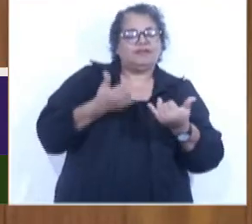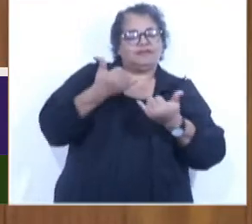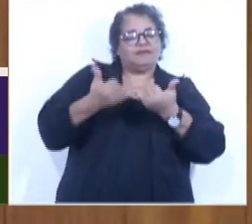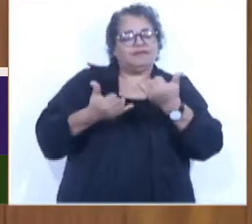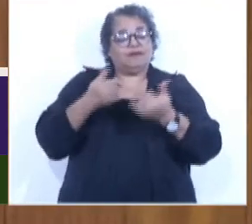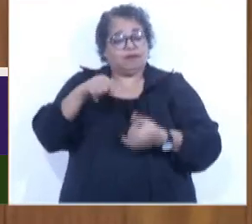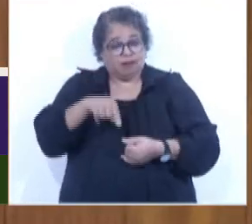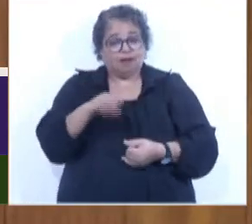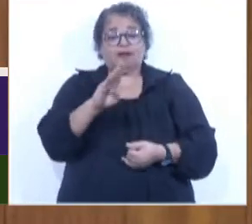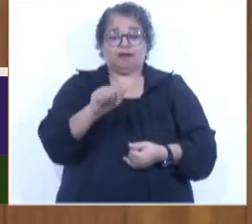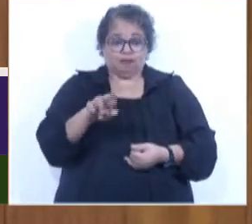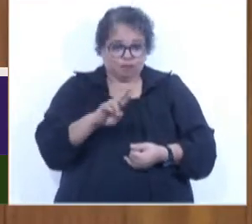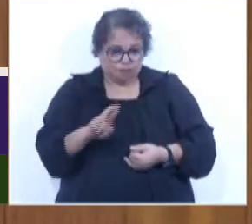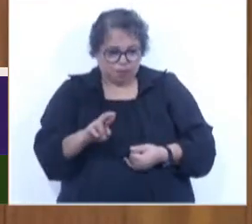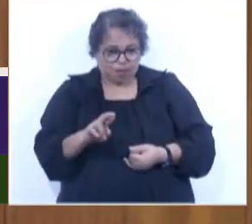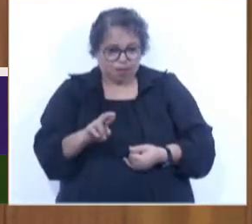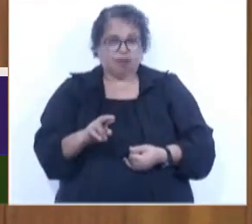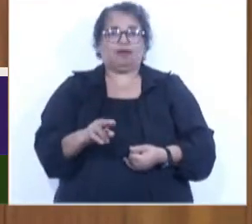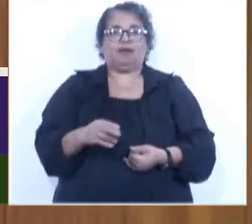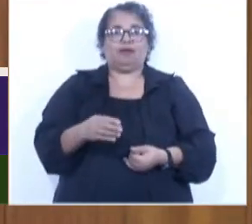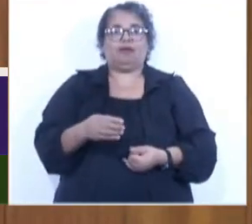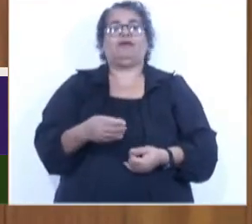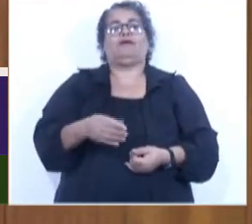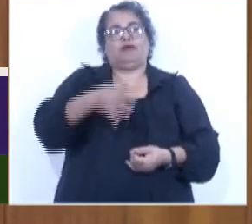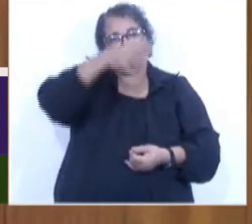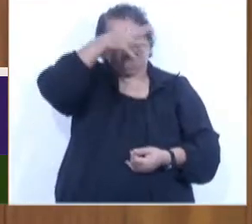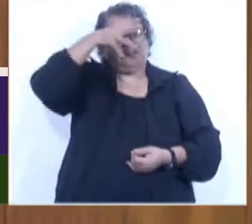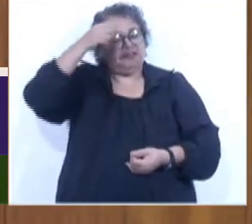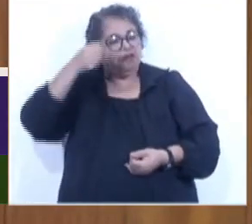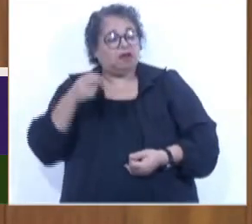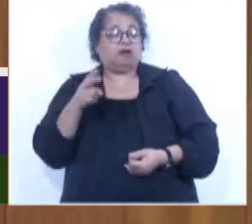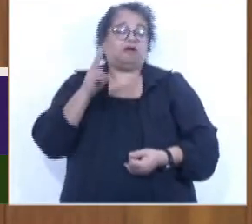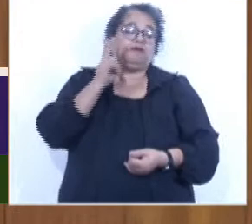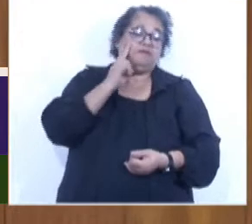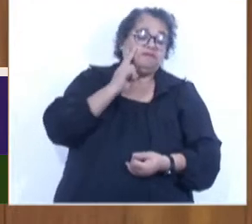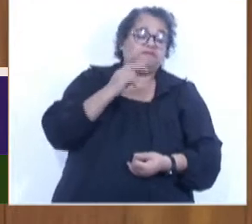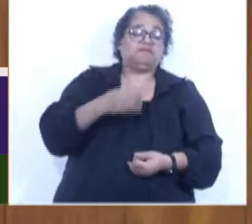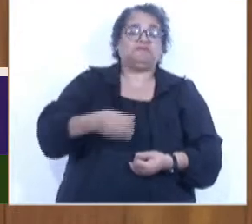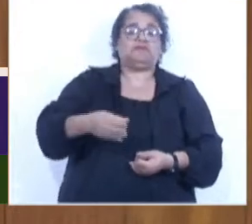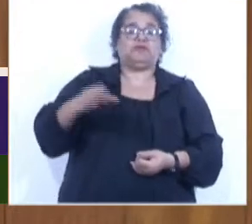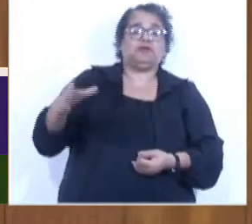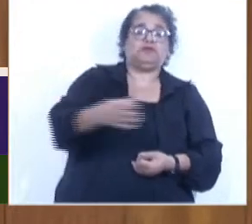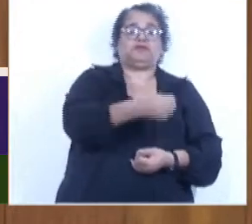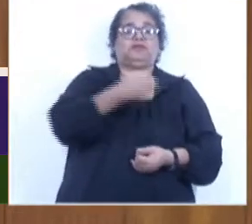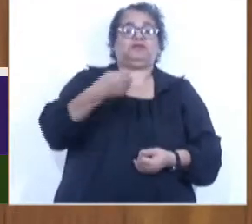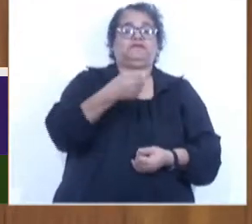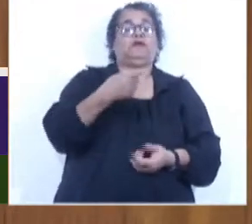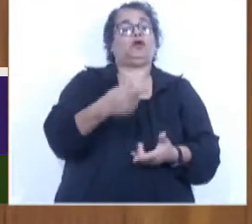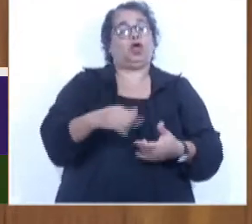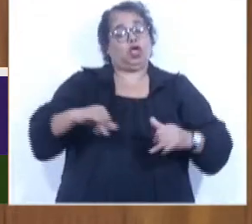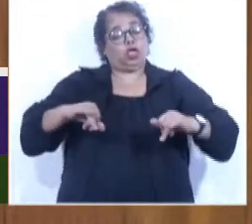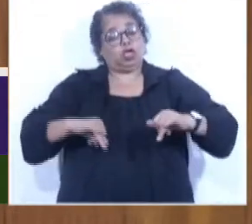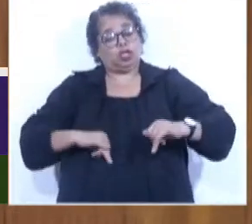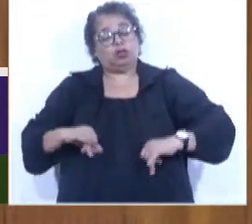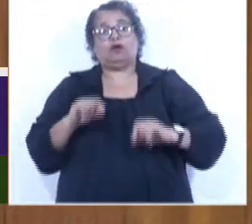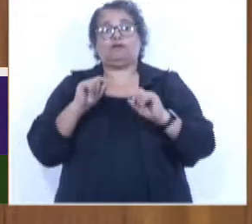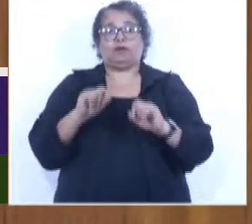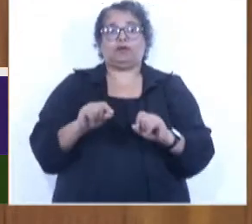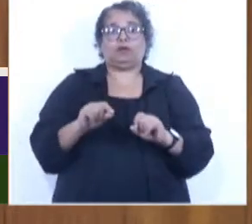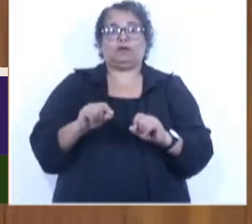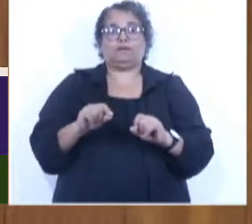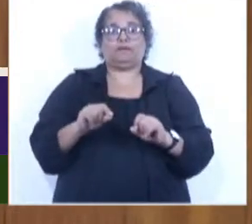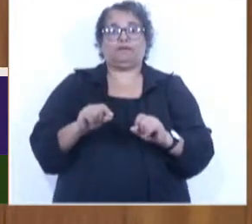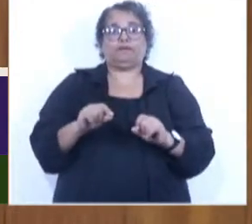bar né tomando ali o seu refrigerante sua cerveja se alimentando são vítimas de pessoas que